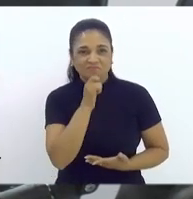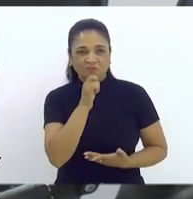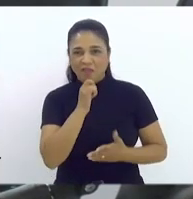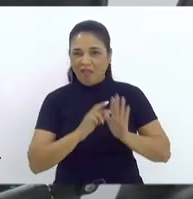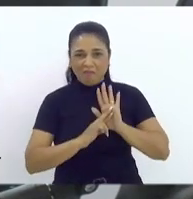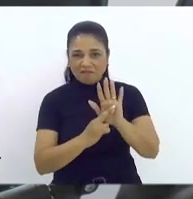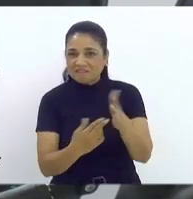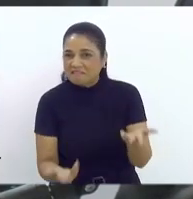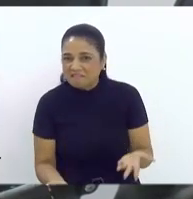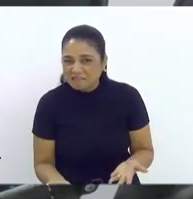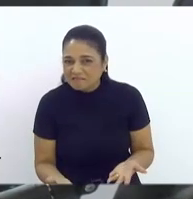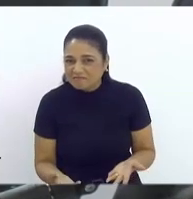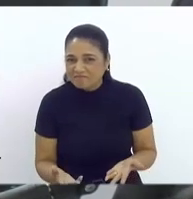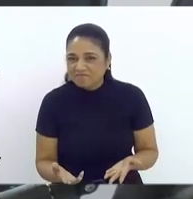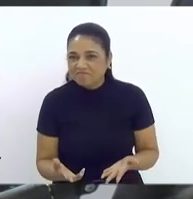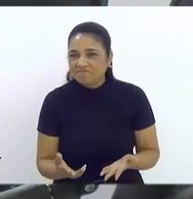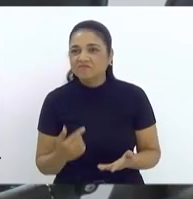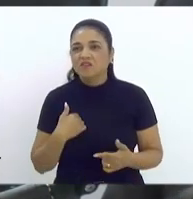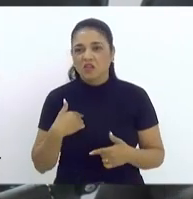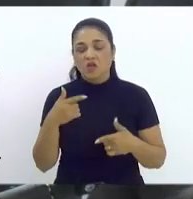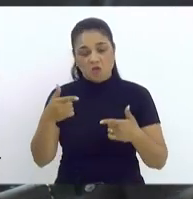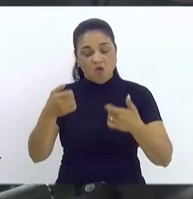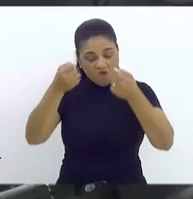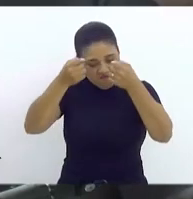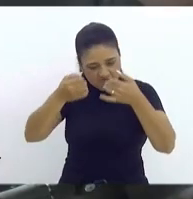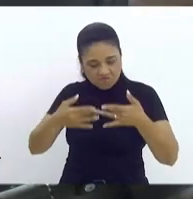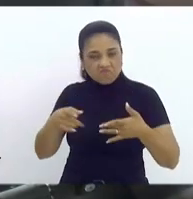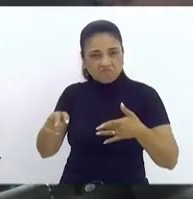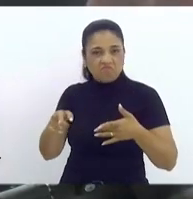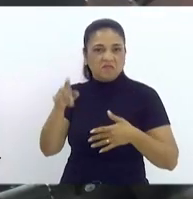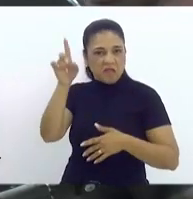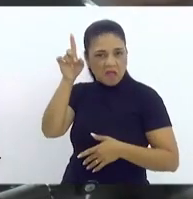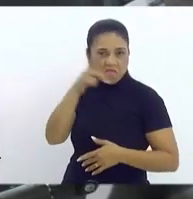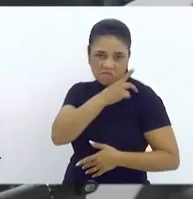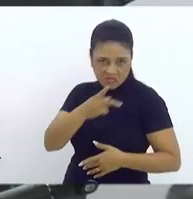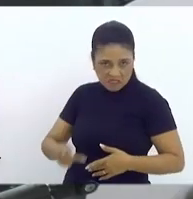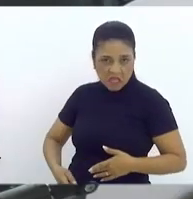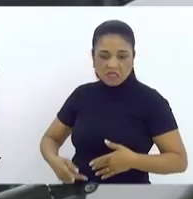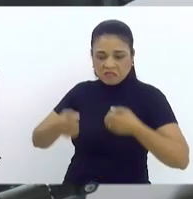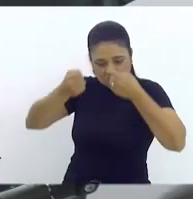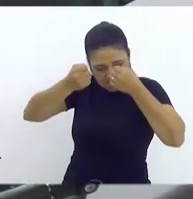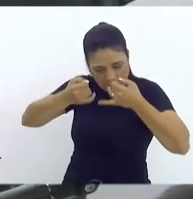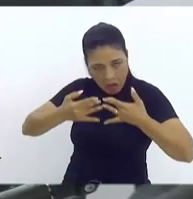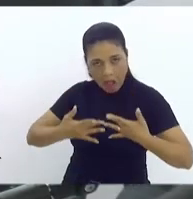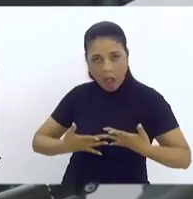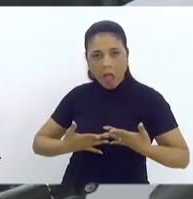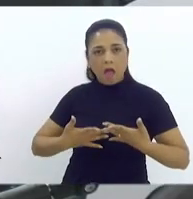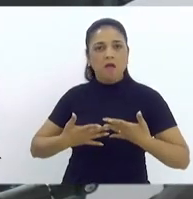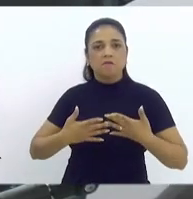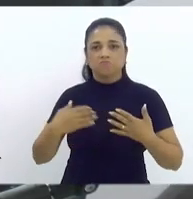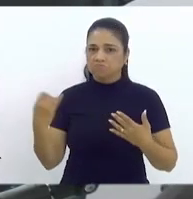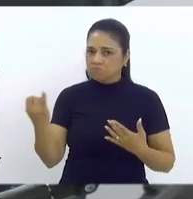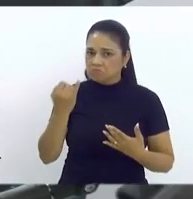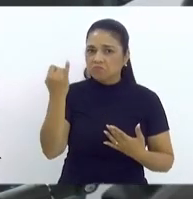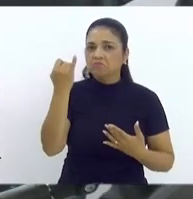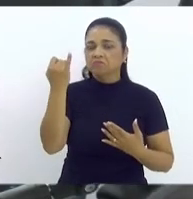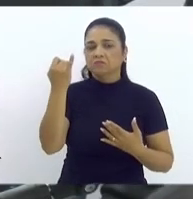Então, eu ouvi atentamente a explanação da presidência e vi menção sobre a